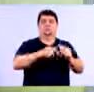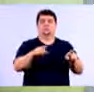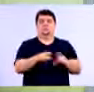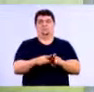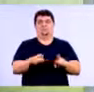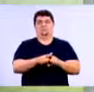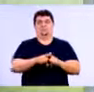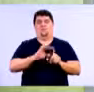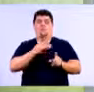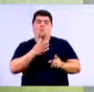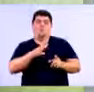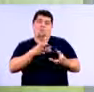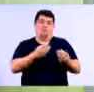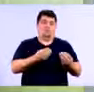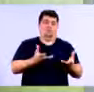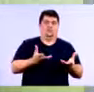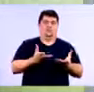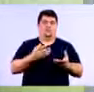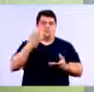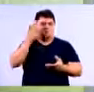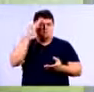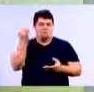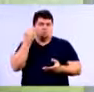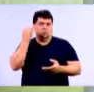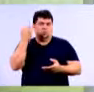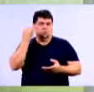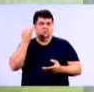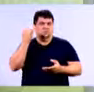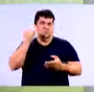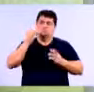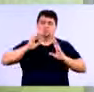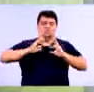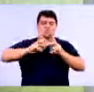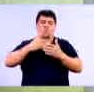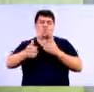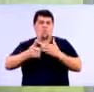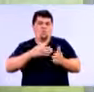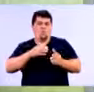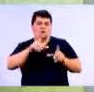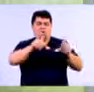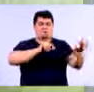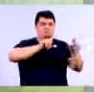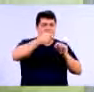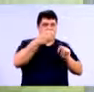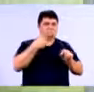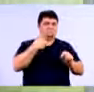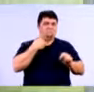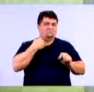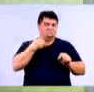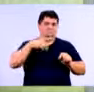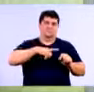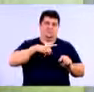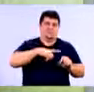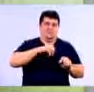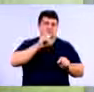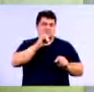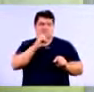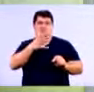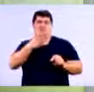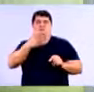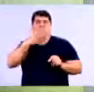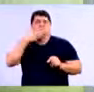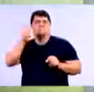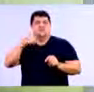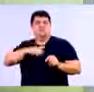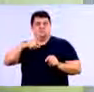sempre bom lembrar e entender que qualquer produto que você compre na prateleira do banco, quanto maior essa sua chance